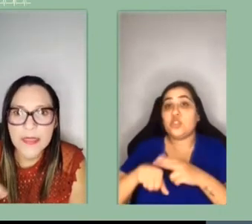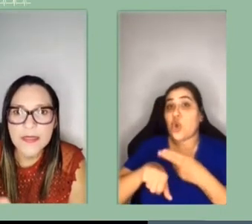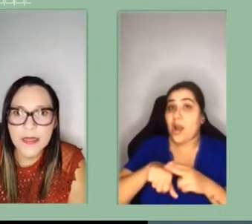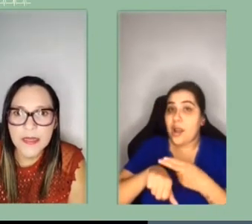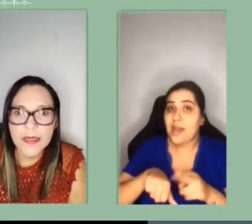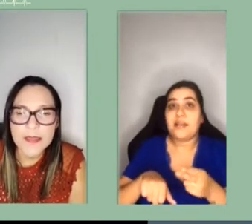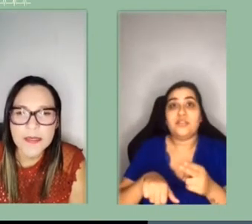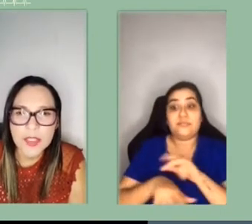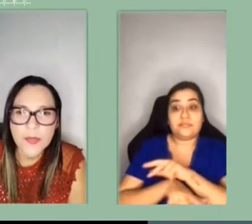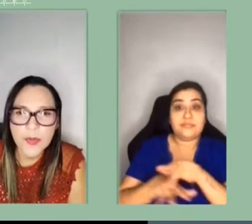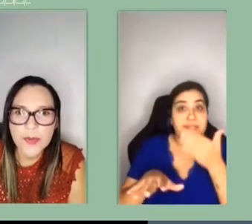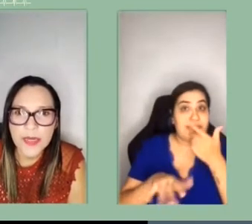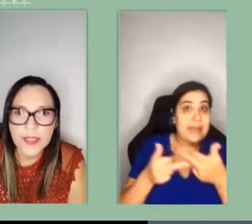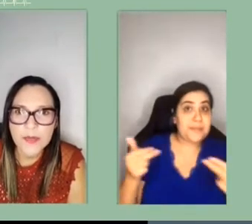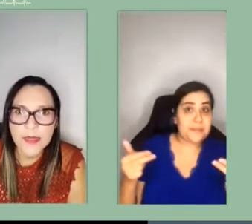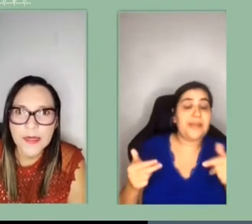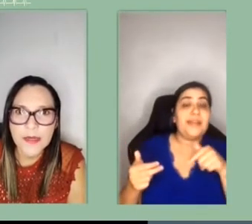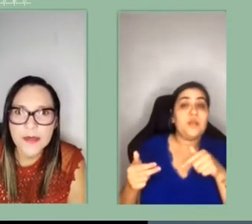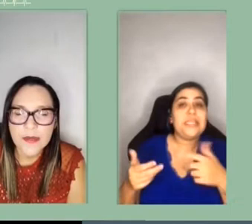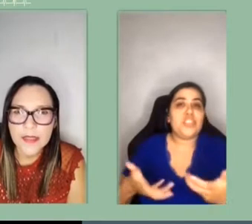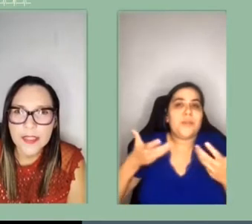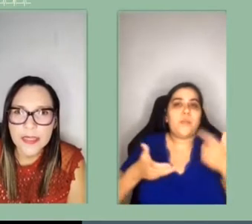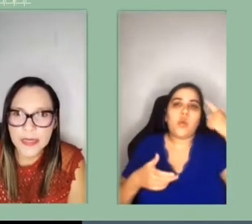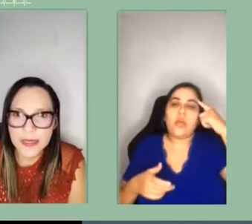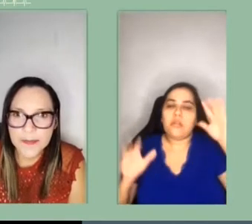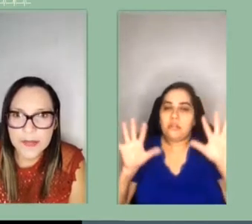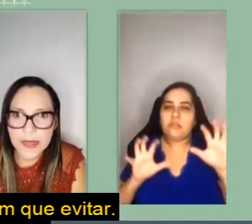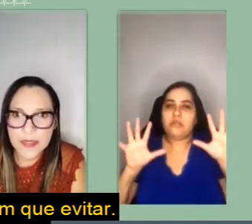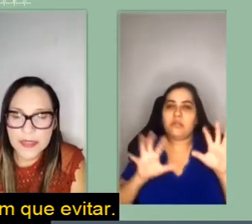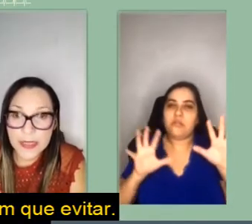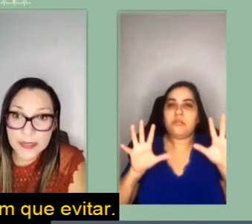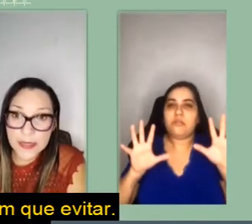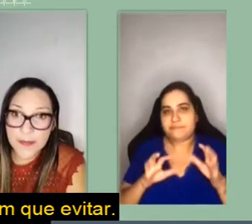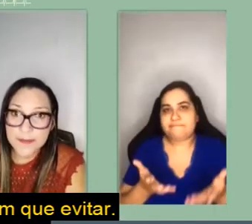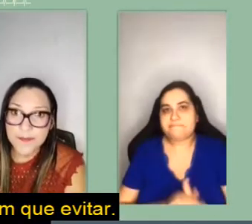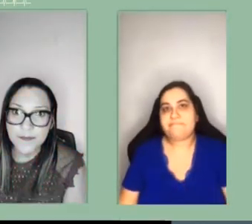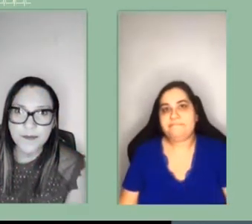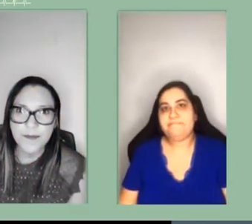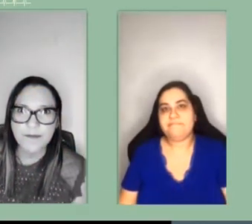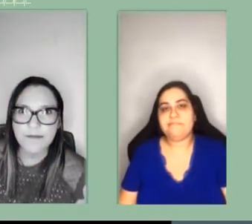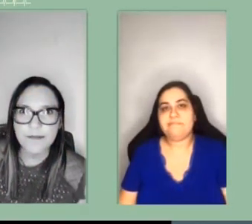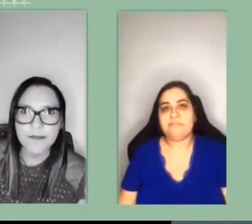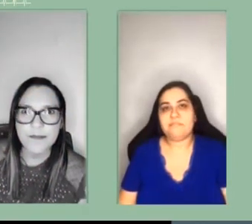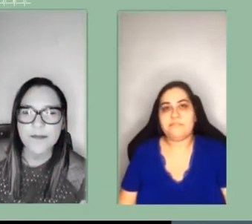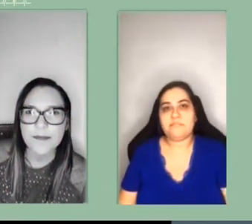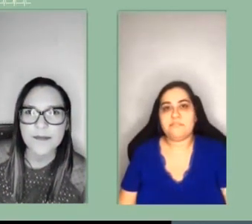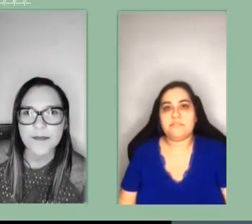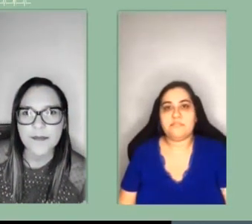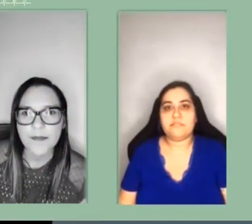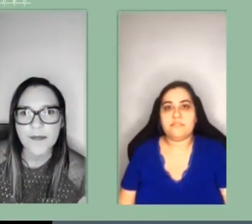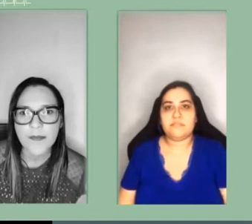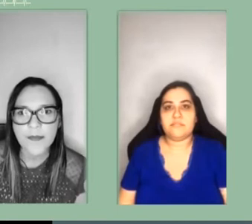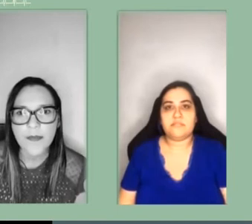alimentos, eles estimulam a questão da enxaqueca. Aí você tem que retirar. Aqui tem uma pergunta muito